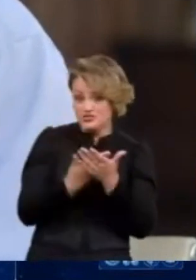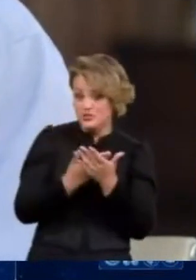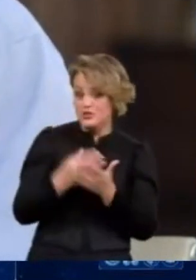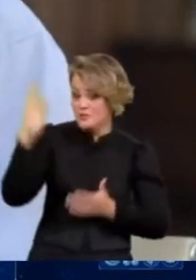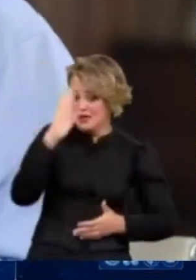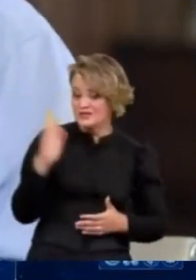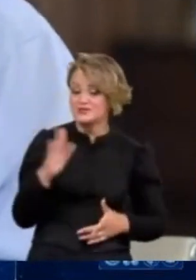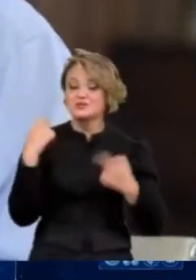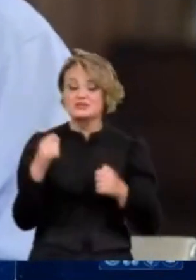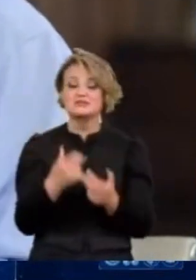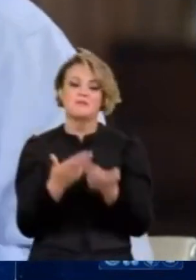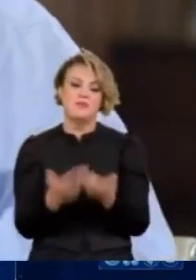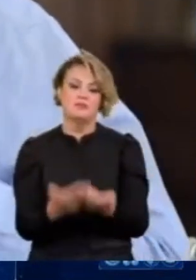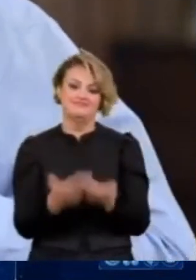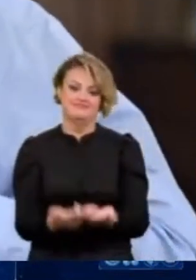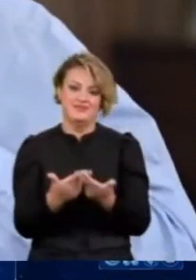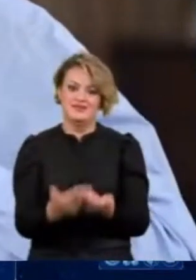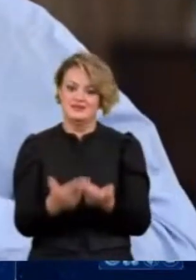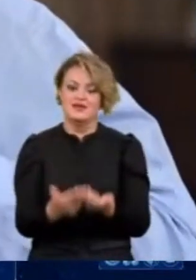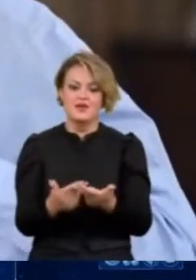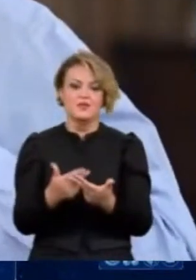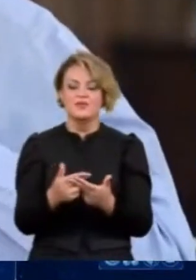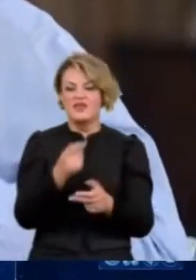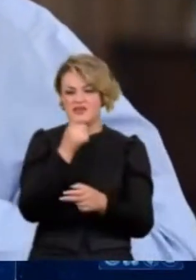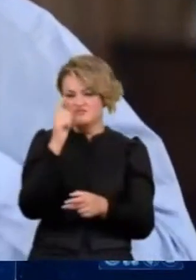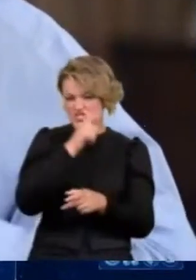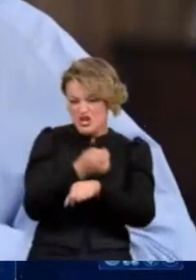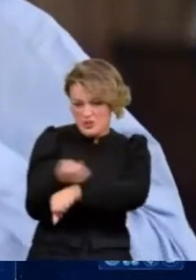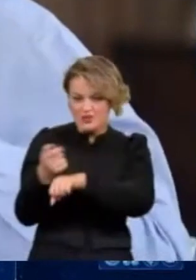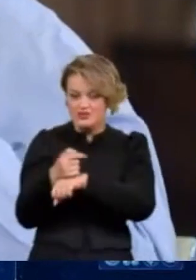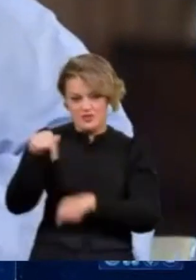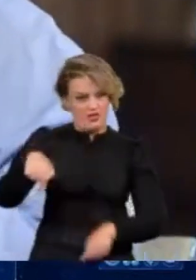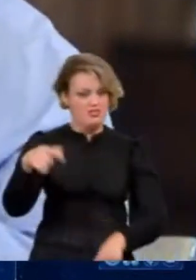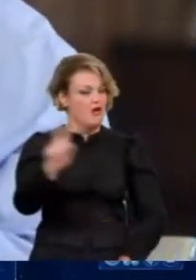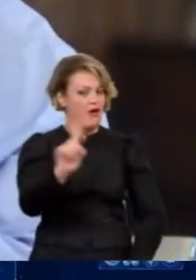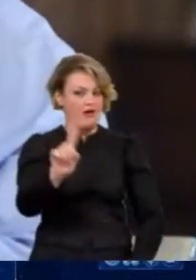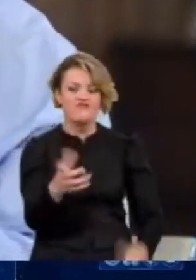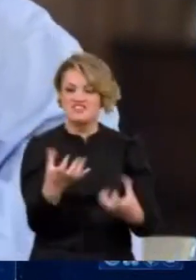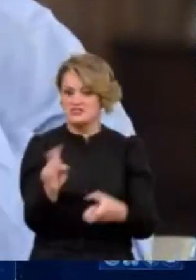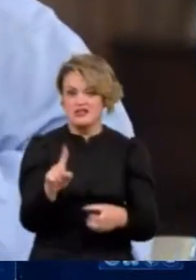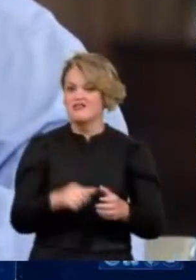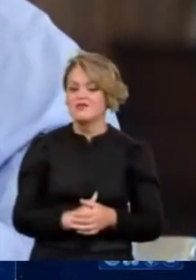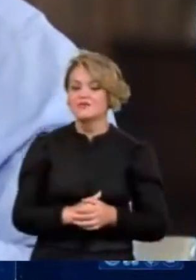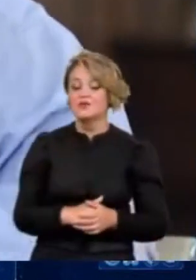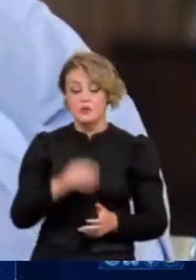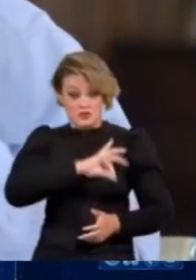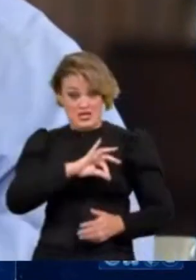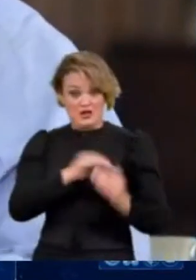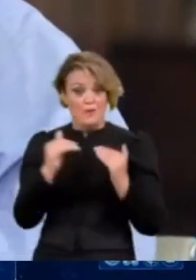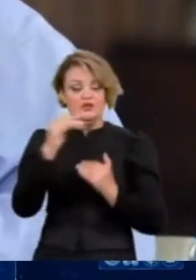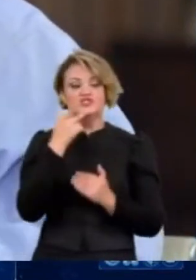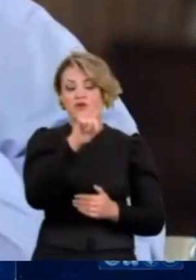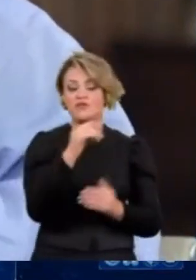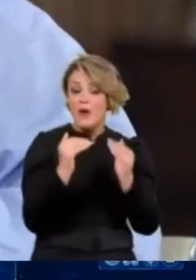ali só vencer um bloqueio psicológico que todo mundo tem né quer dizer você você não tá vendo ninguém interagindo